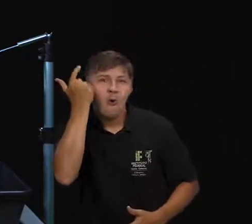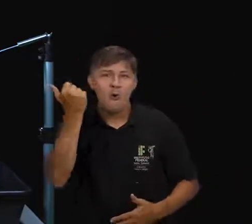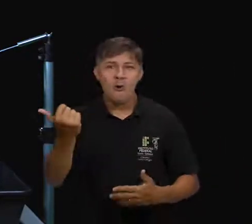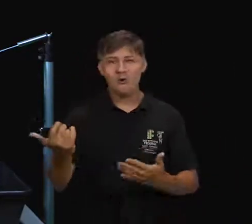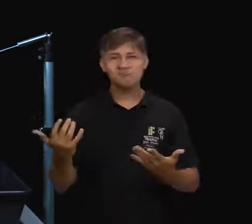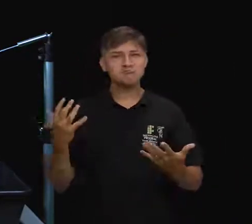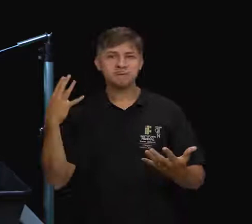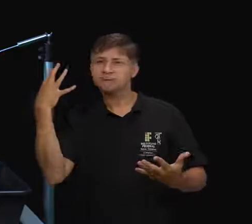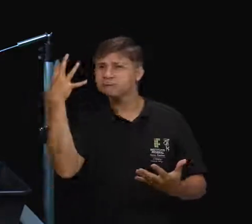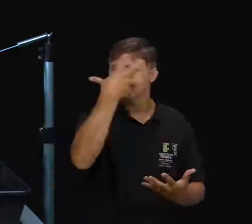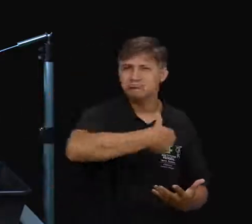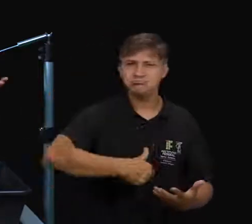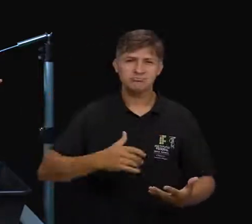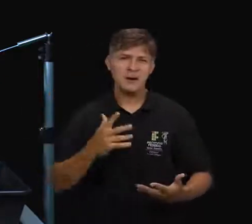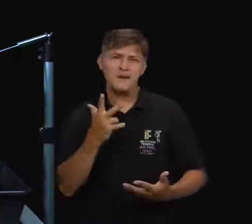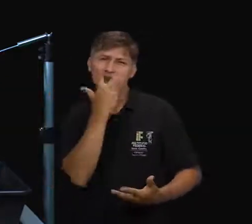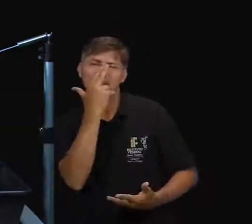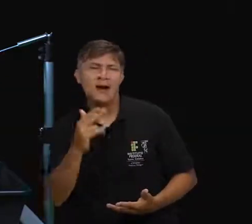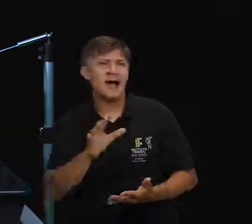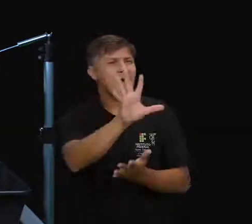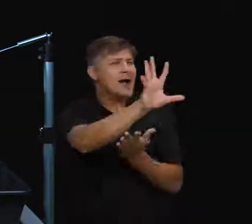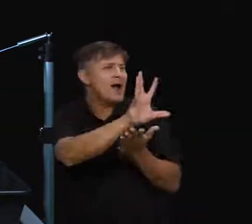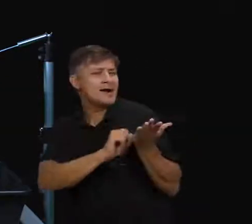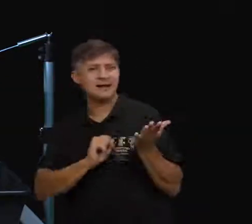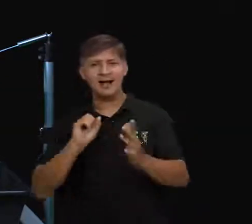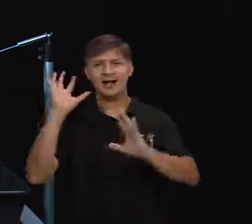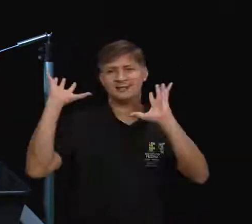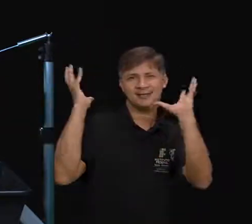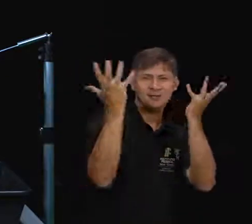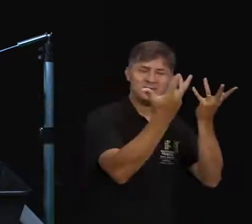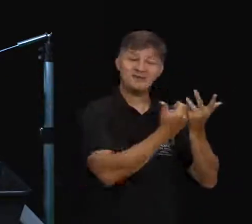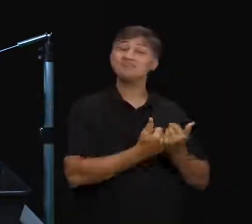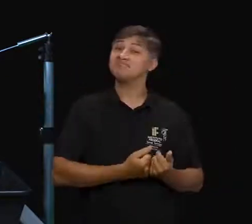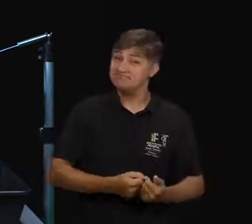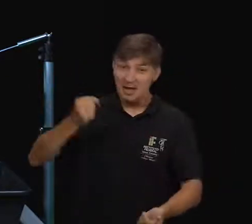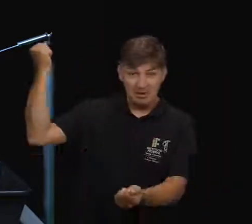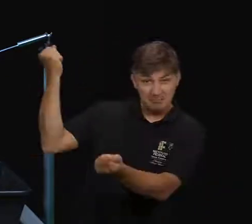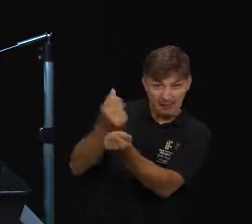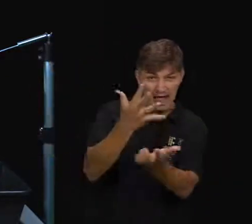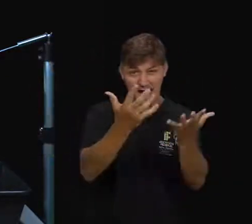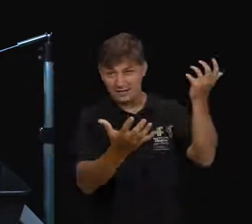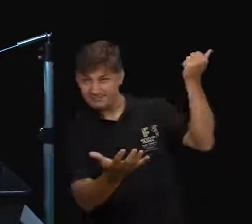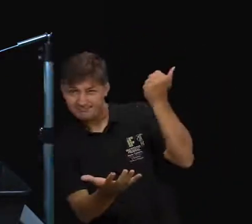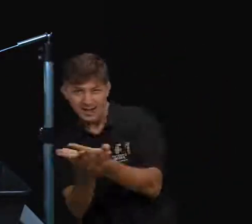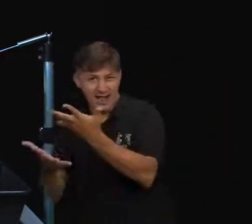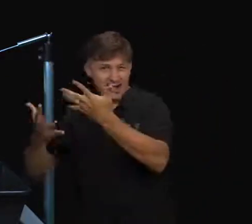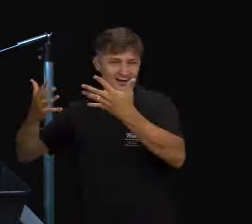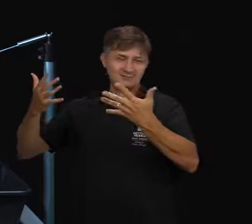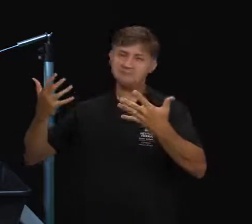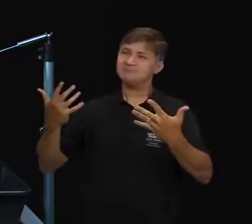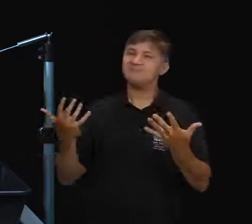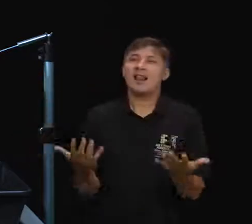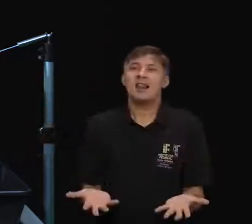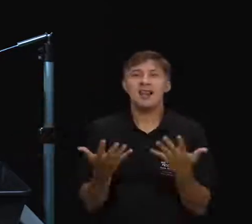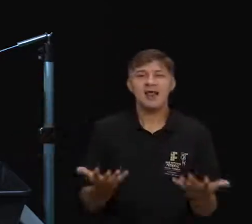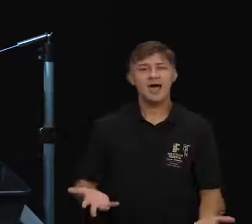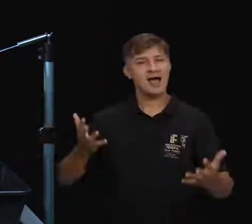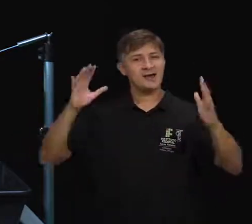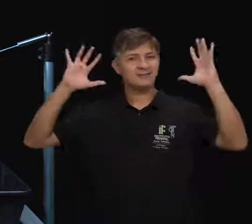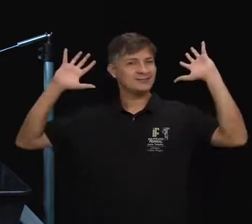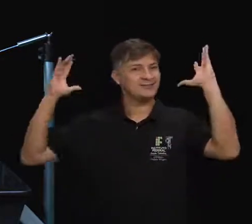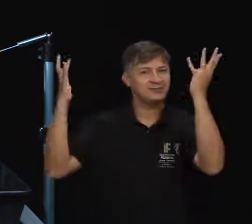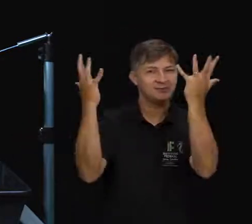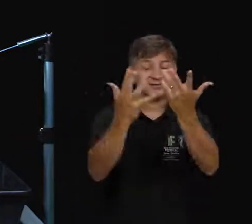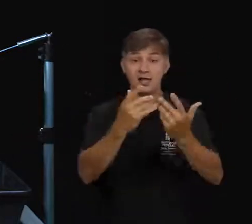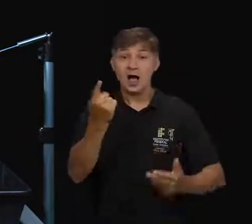uma naturalidade, traz essa coisa, esse frescor da natureza. O splash está sempre relacionado ao frescor, a essa